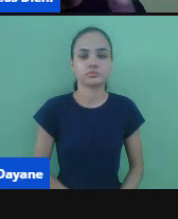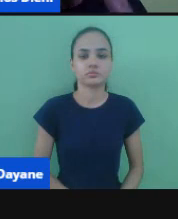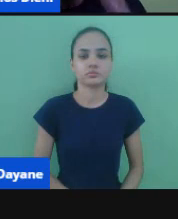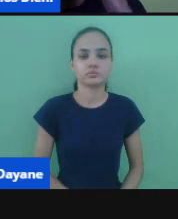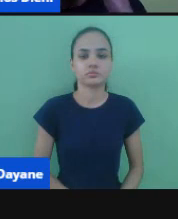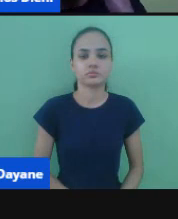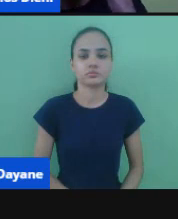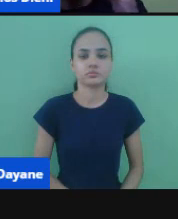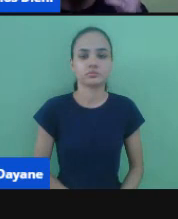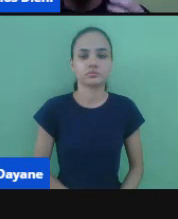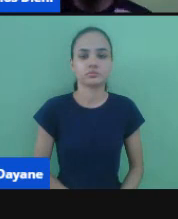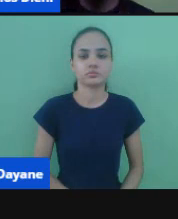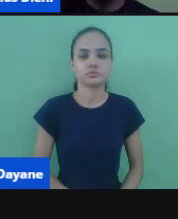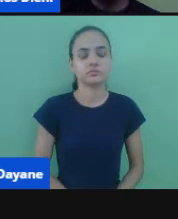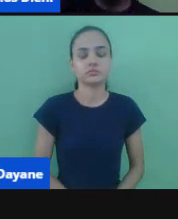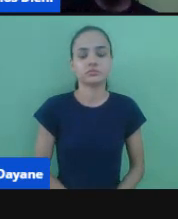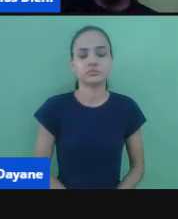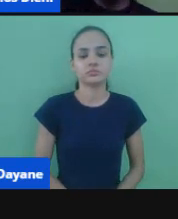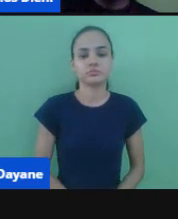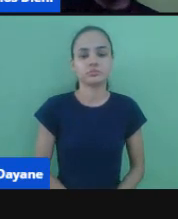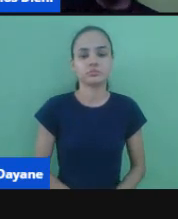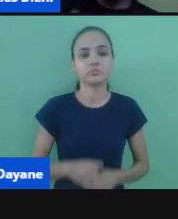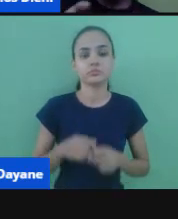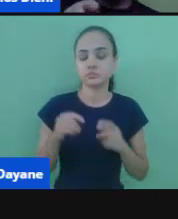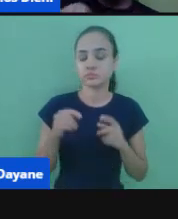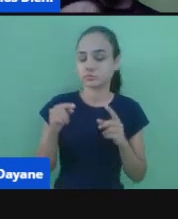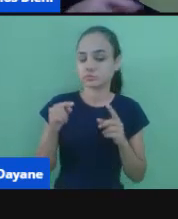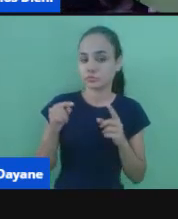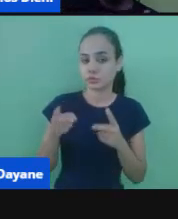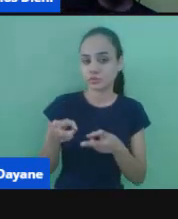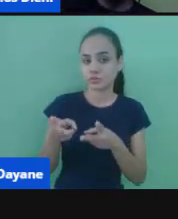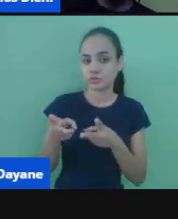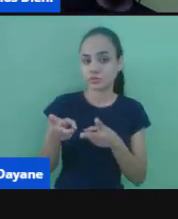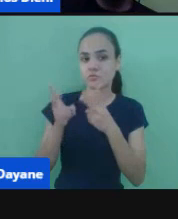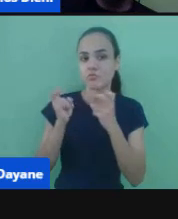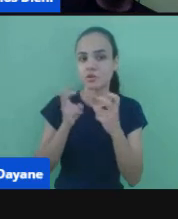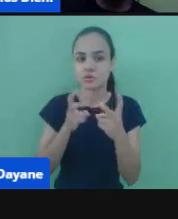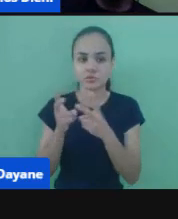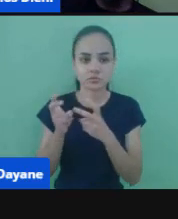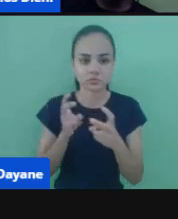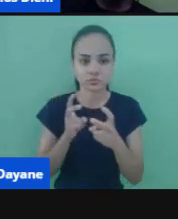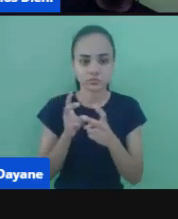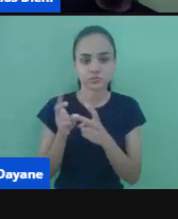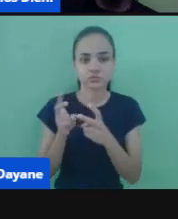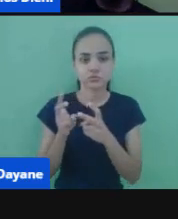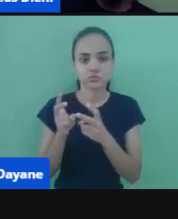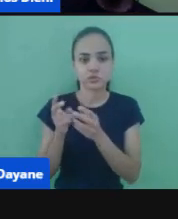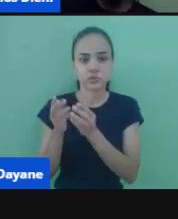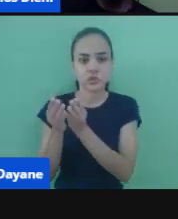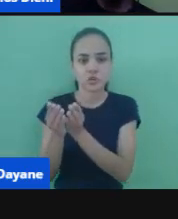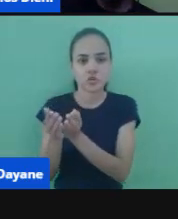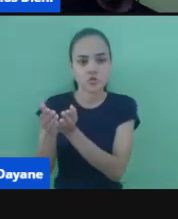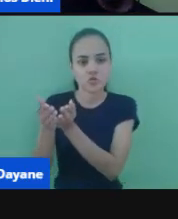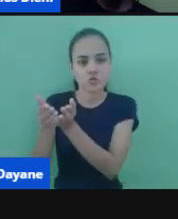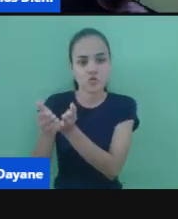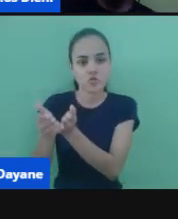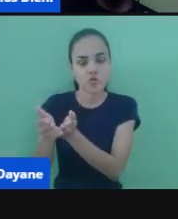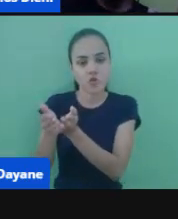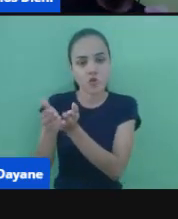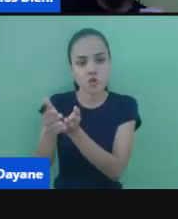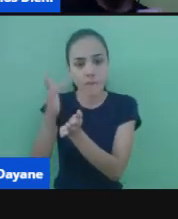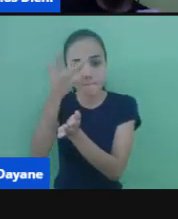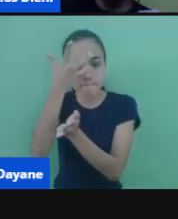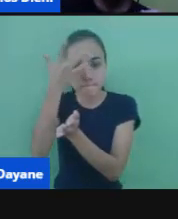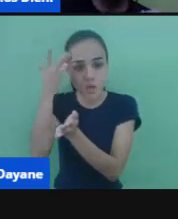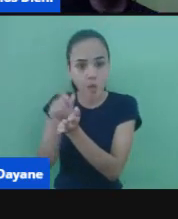Então, aqui na Nuke a gente já vê que, por exemplo, várias pessoas saem dentro de uma dentro da canoa ali. Ali é